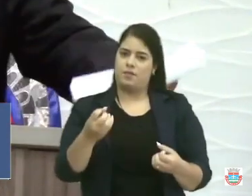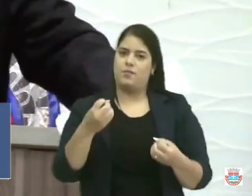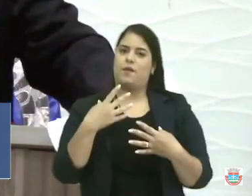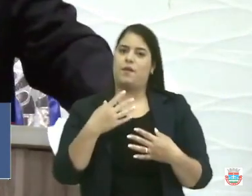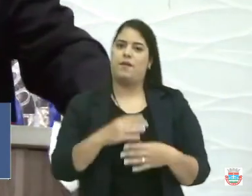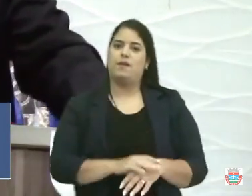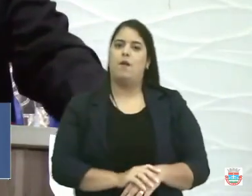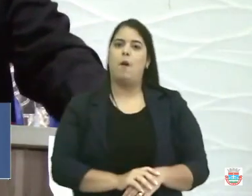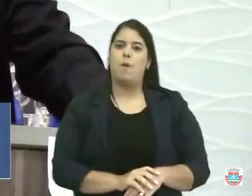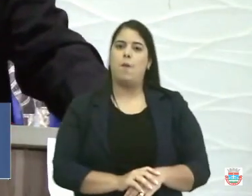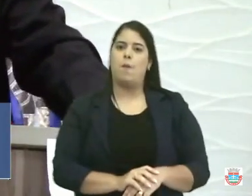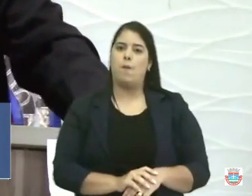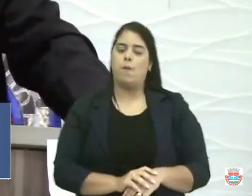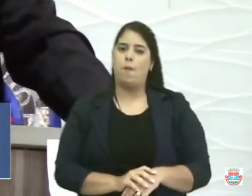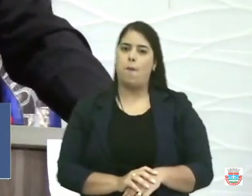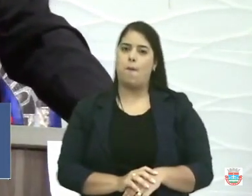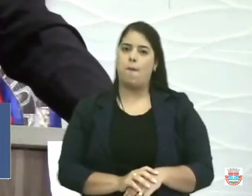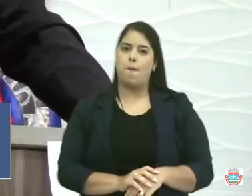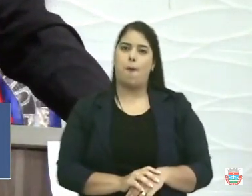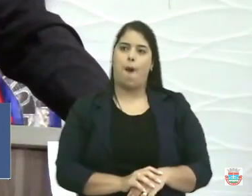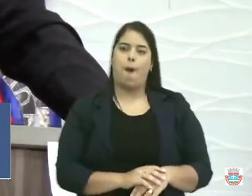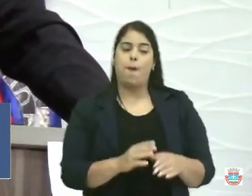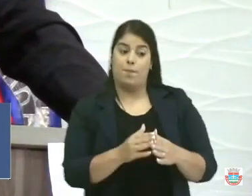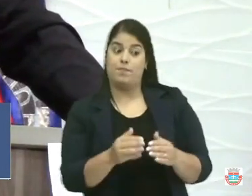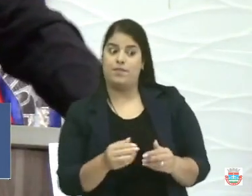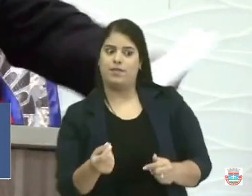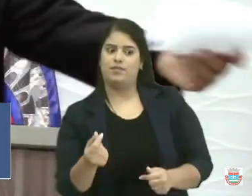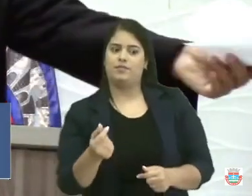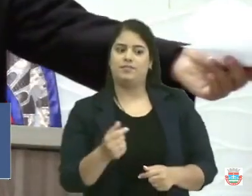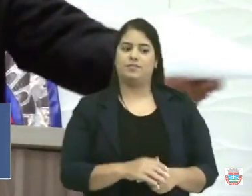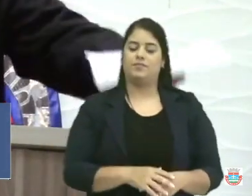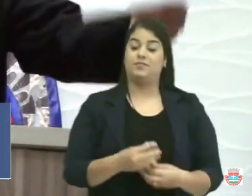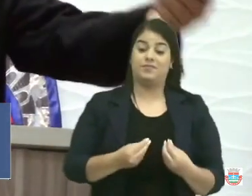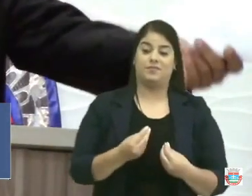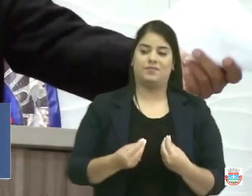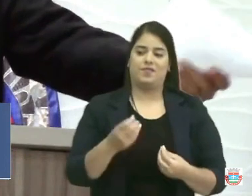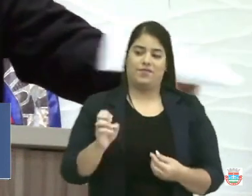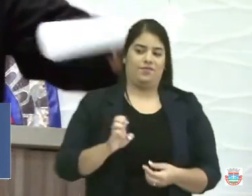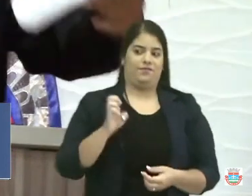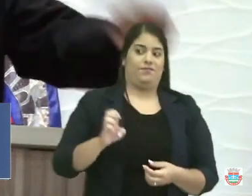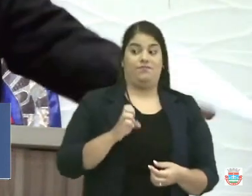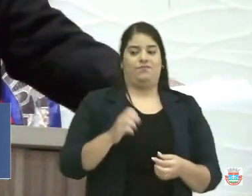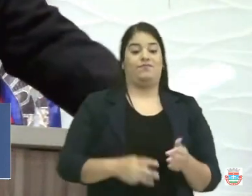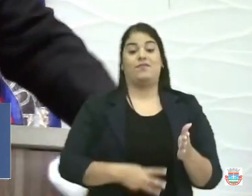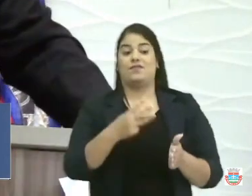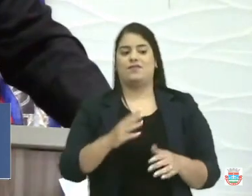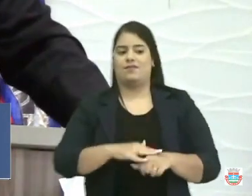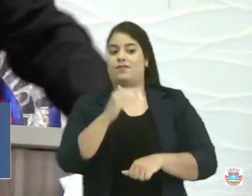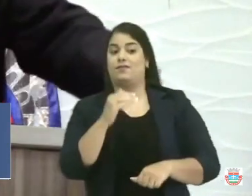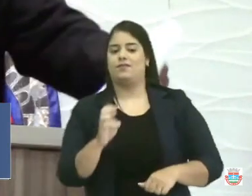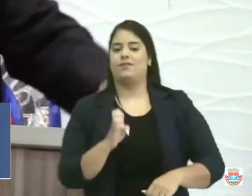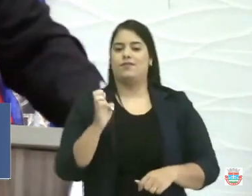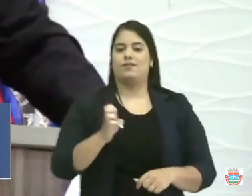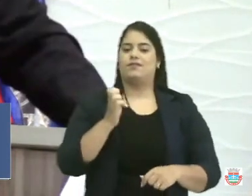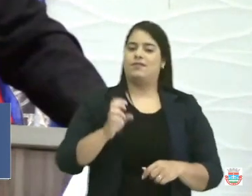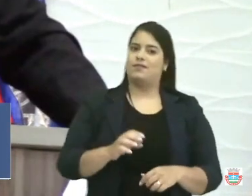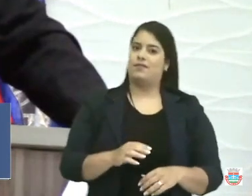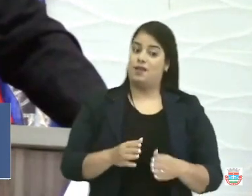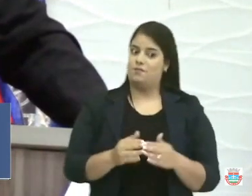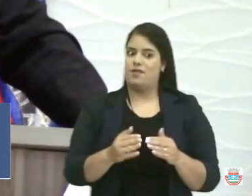digo, vá pedir a eles. Pega os bichão aí. Como é que vai negar? O cara é bilionário, o terceiro mais que somente. Tem que pedir alguma casa nova. Pede logo